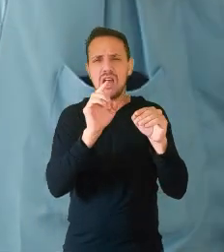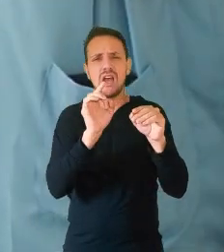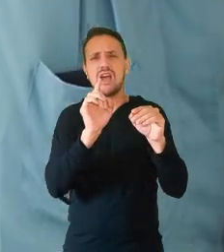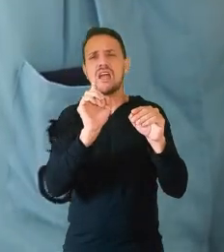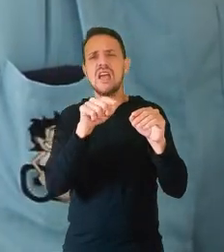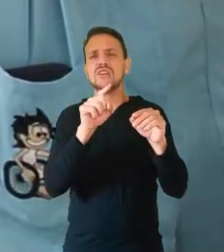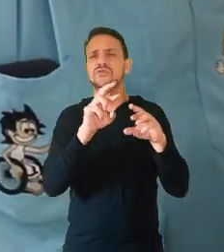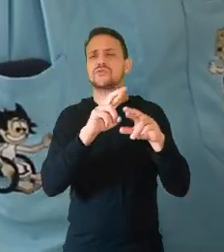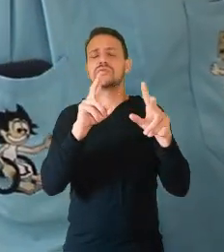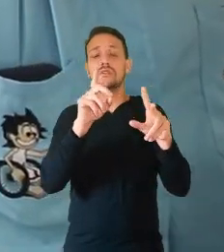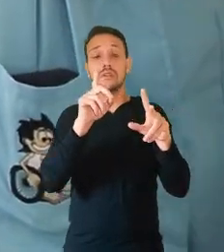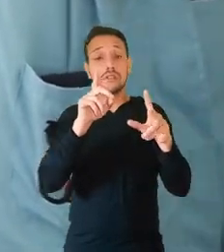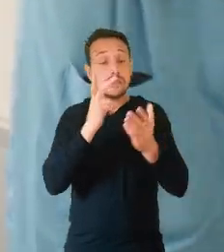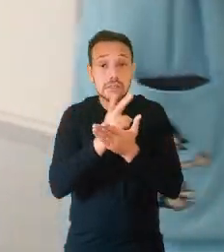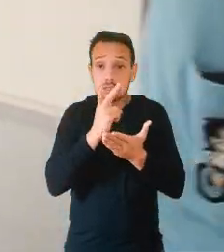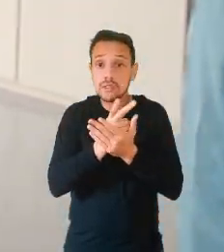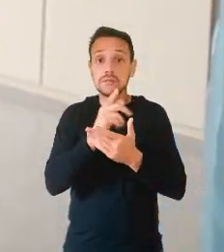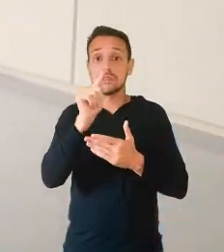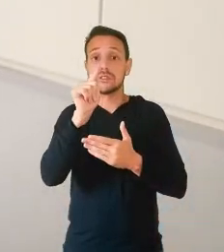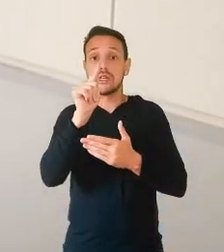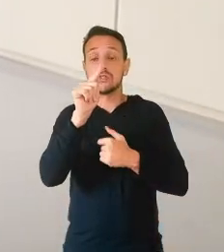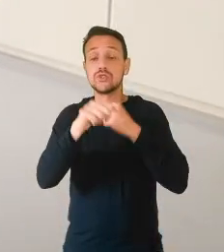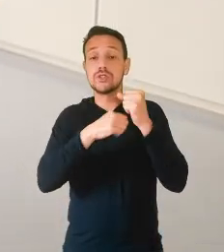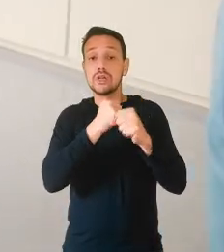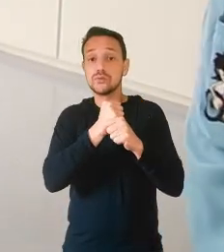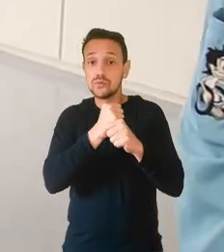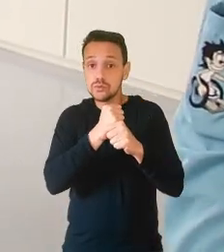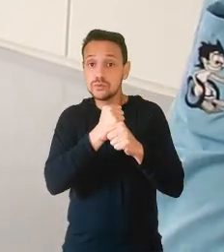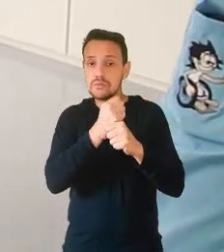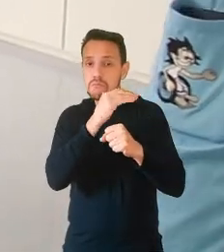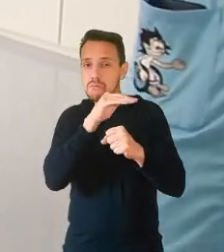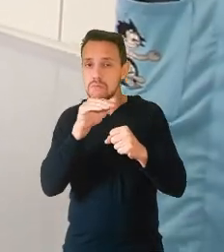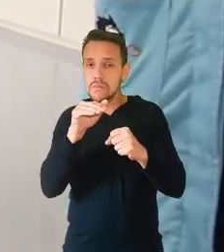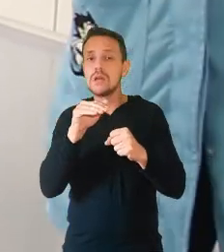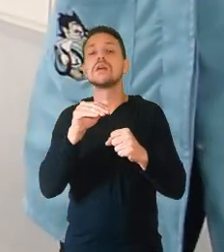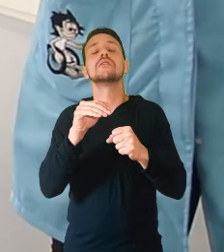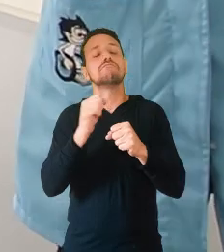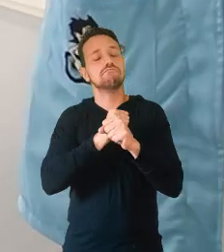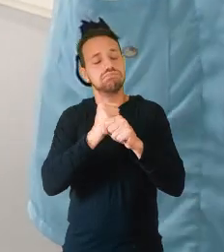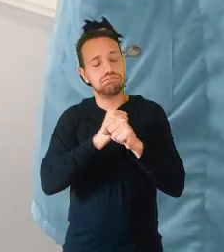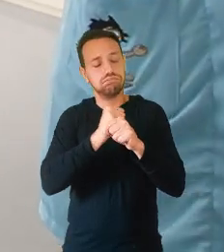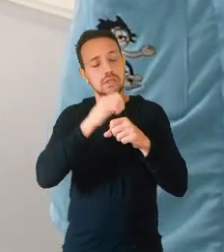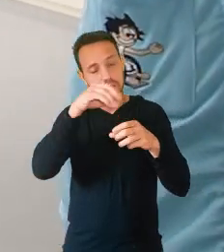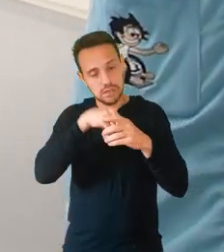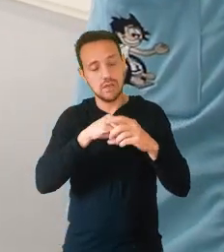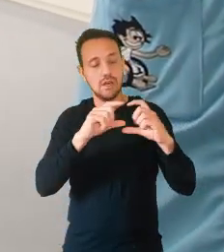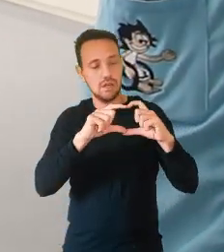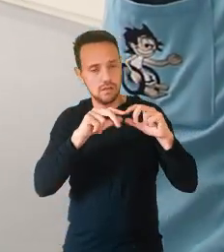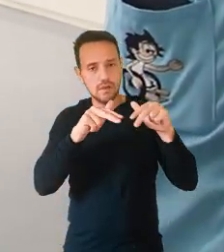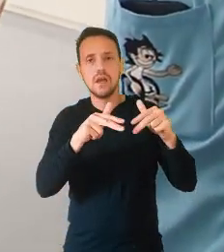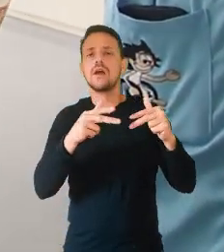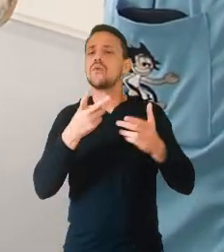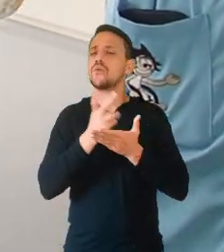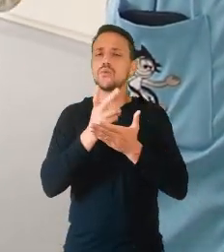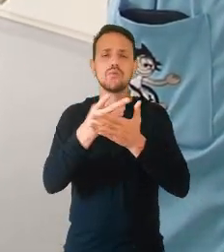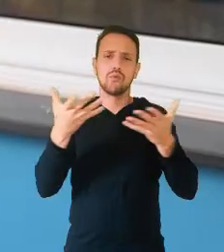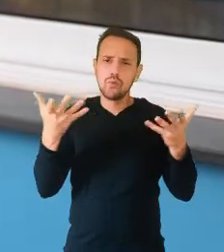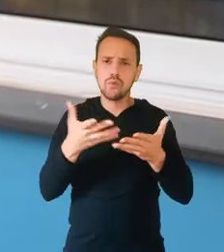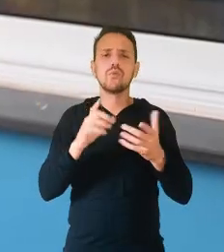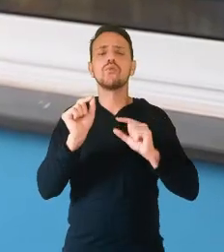né, sempre teve presente desses 7 anos e meio que a gente está na DFIP, né, e continua hoje,